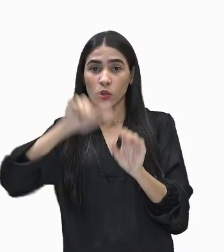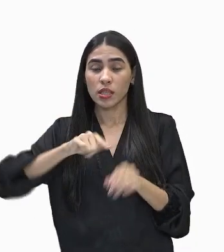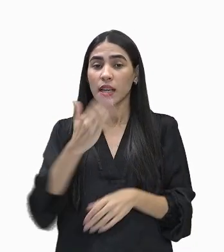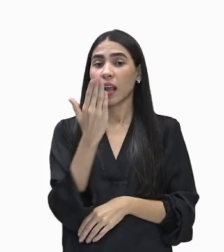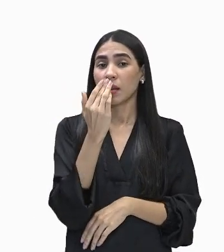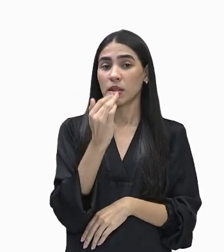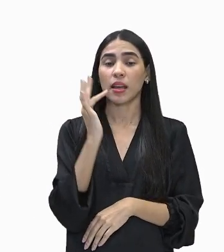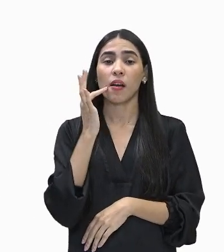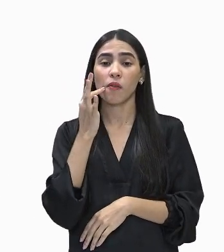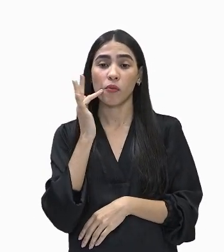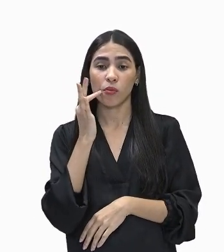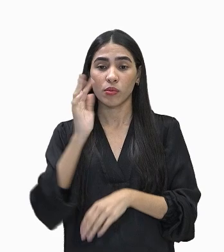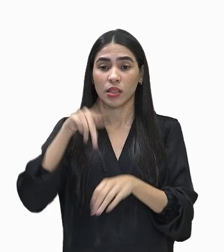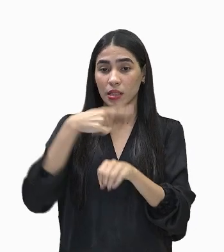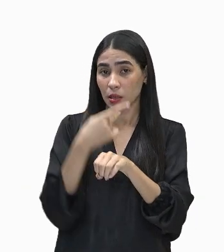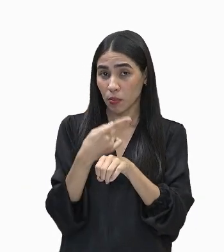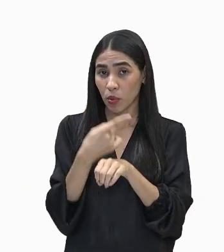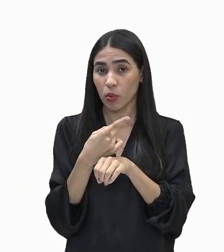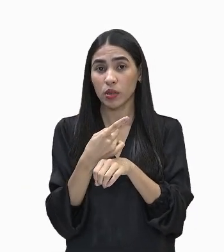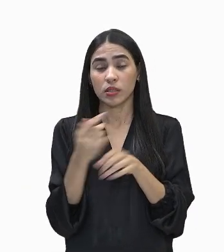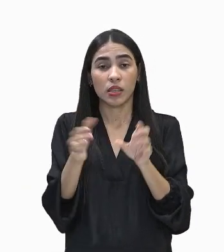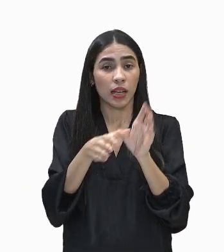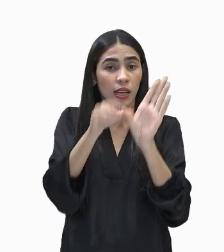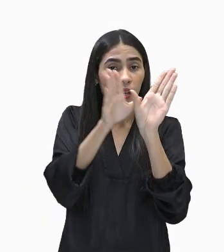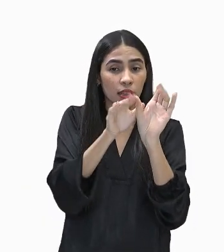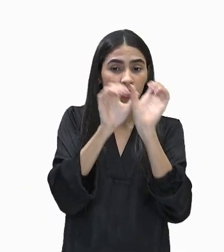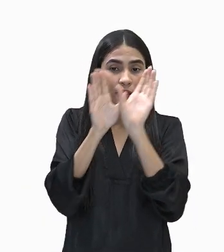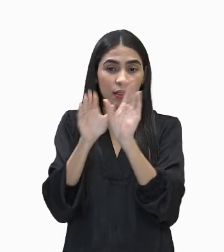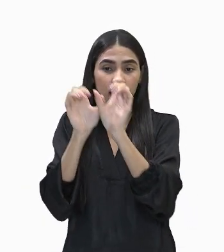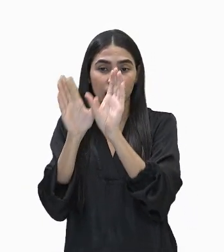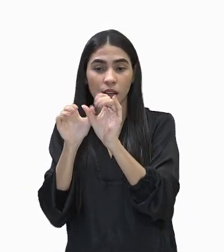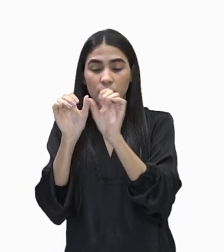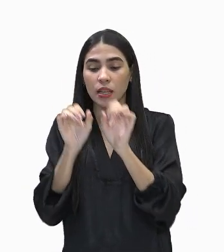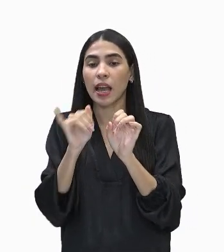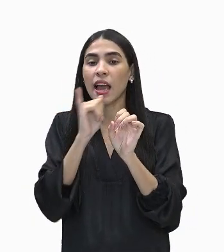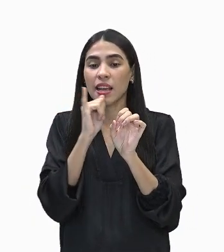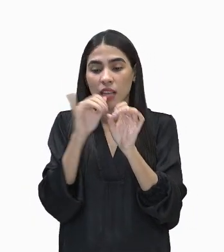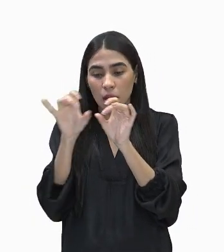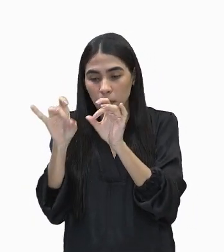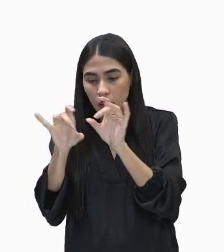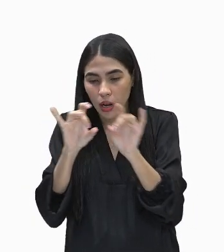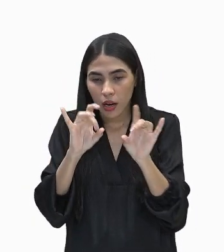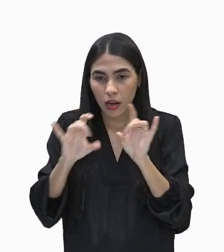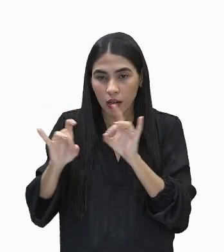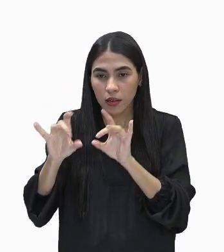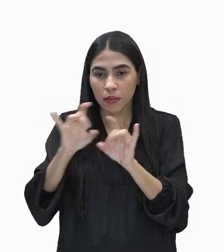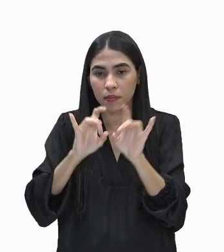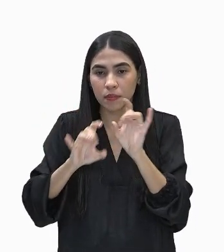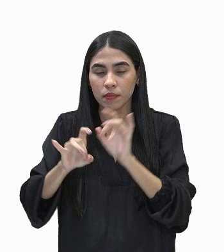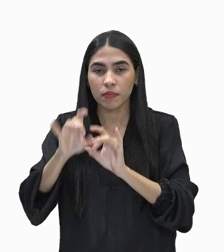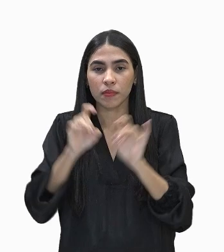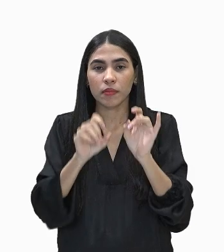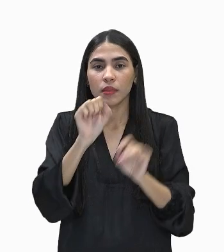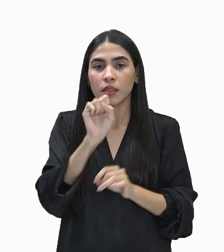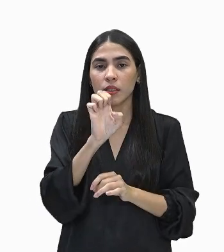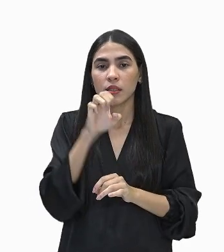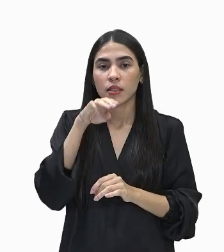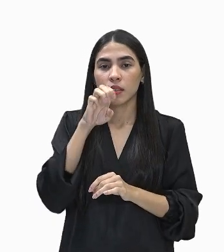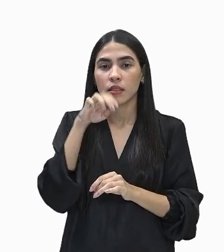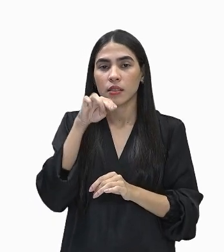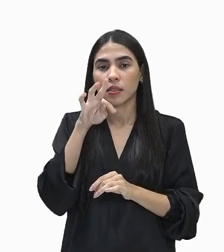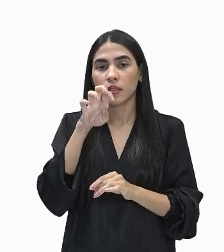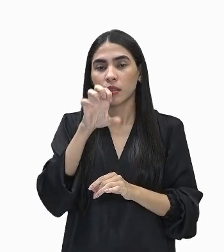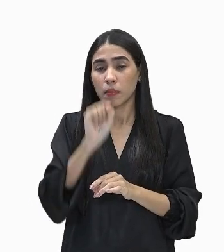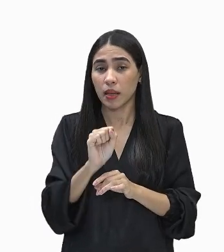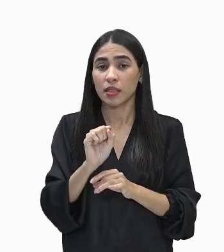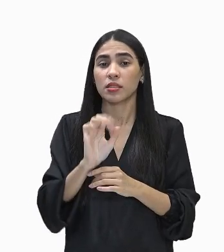frutas, depois elas vão despejar dos resíduos delas as sementes que